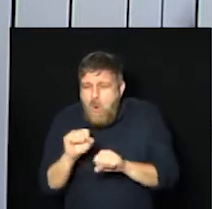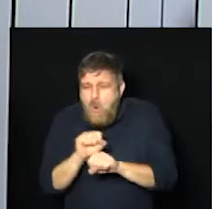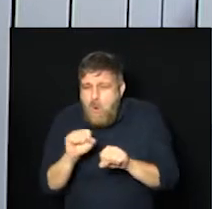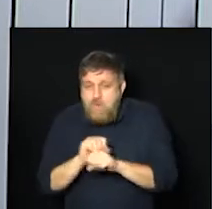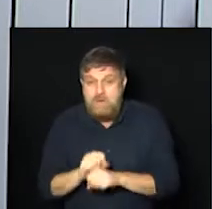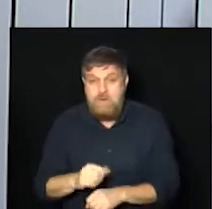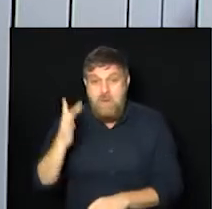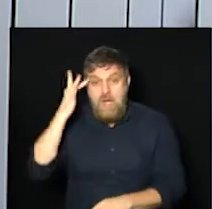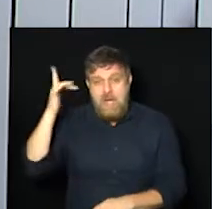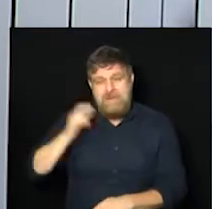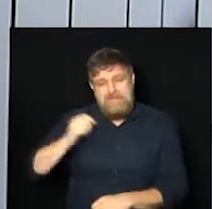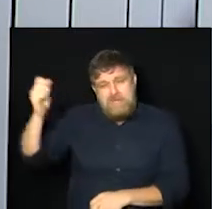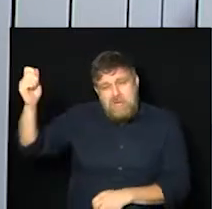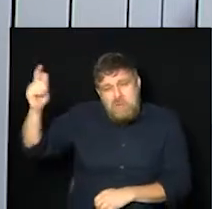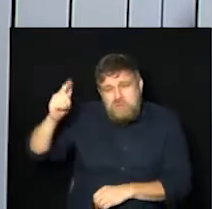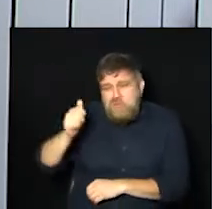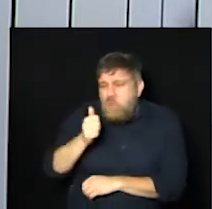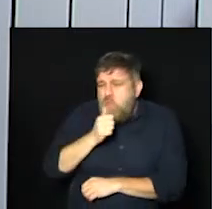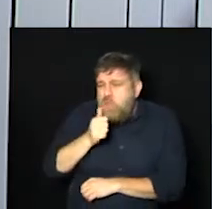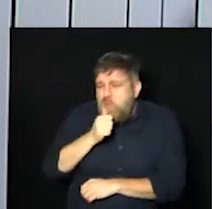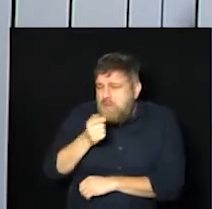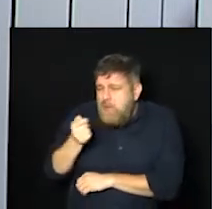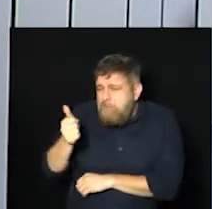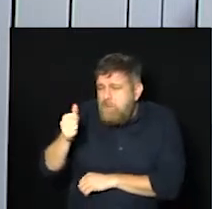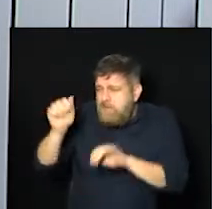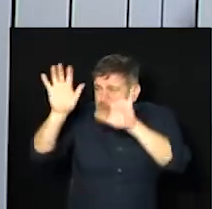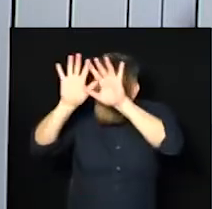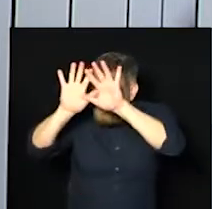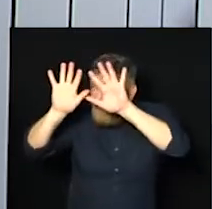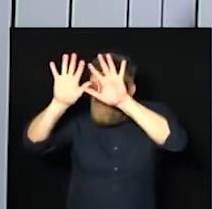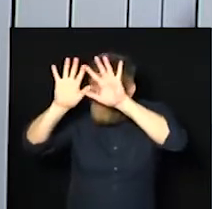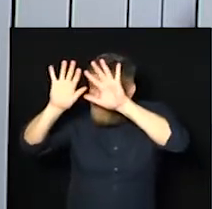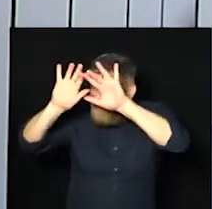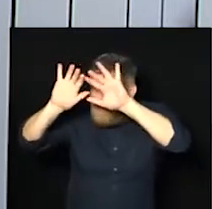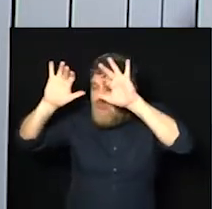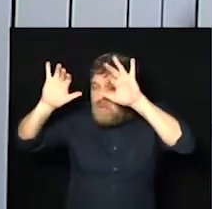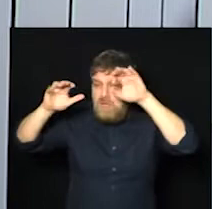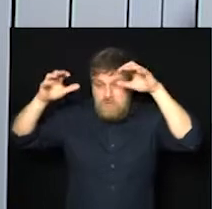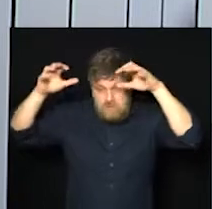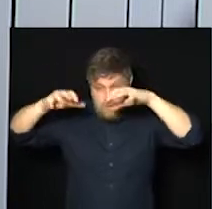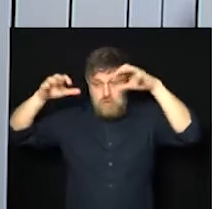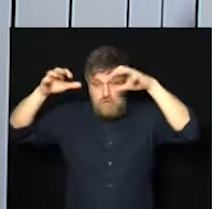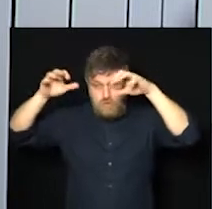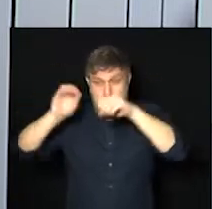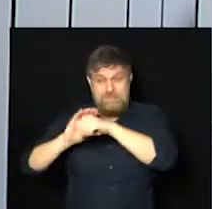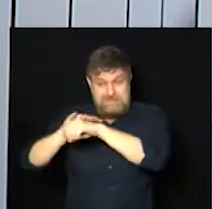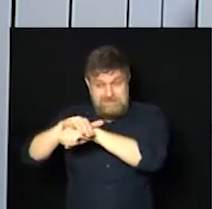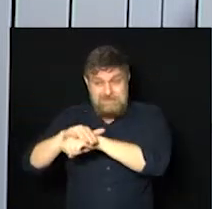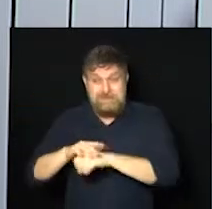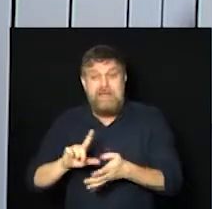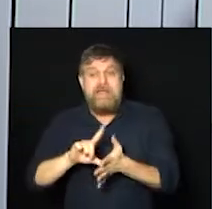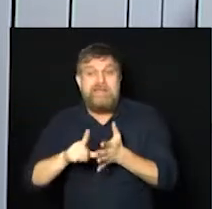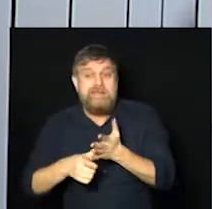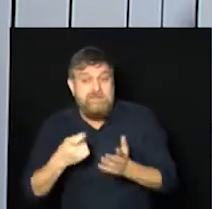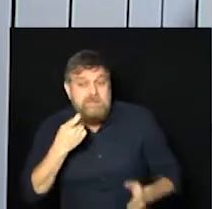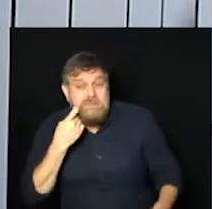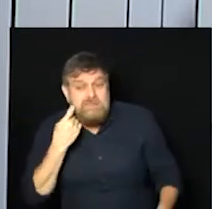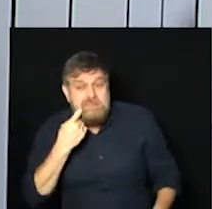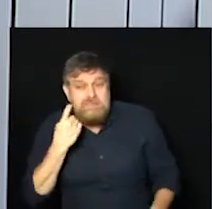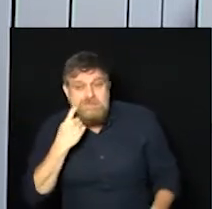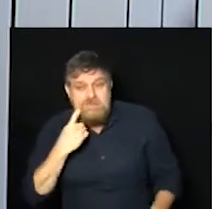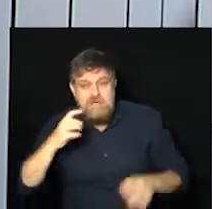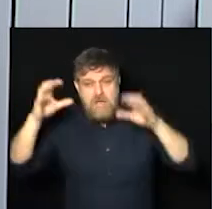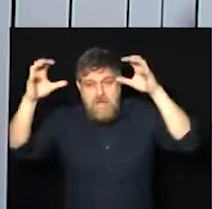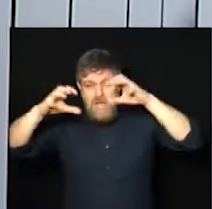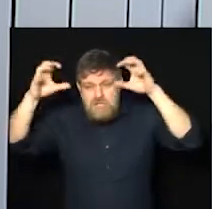o sol ainda chega a aparecer entre muitas nuvens e deve chover à noite. E na sexta-feira chove